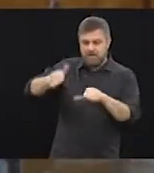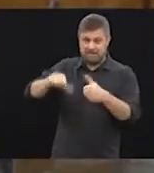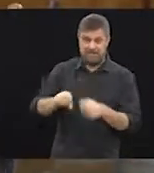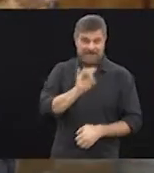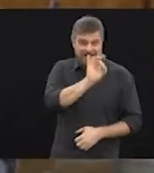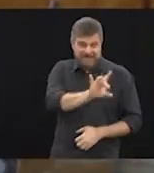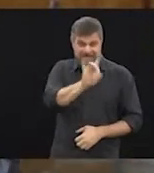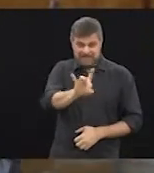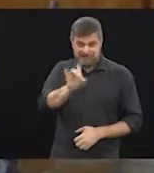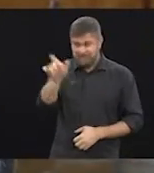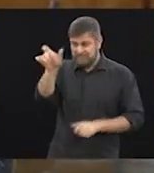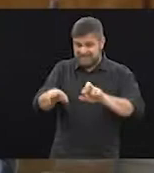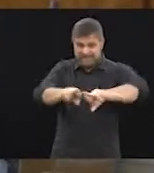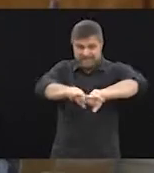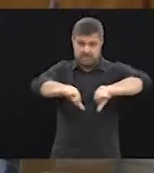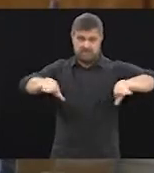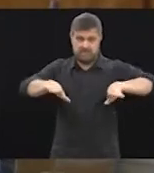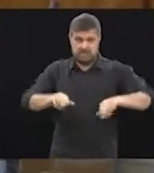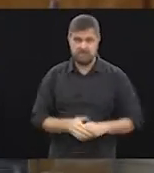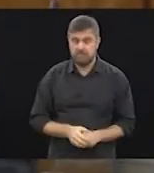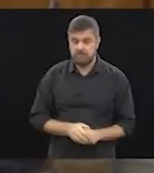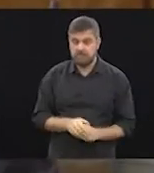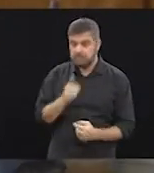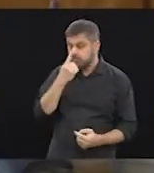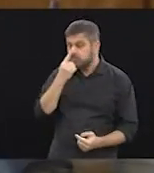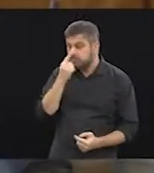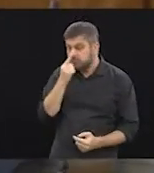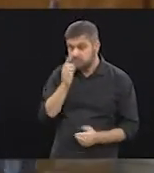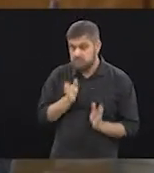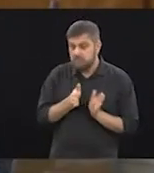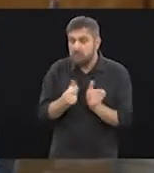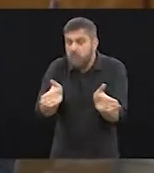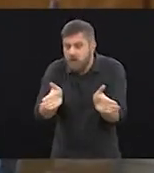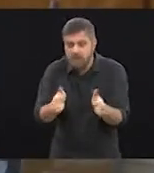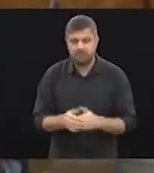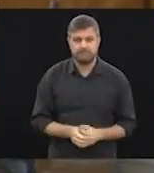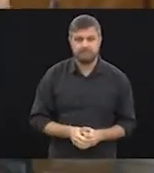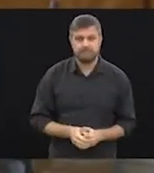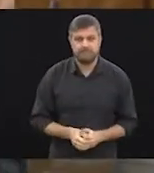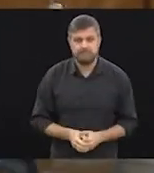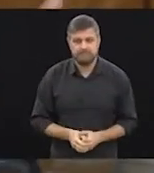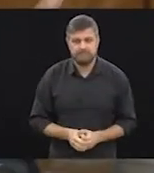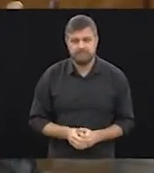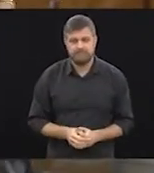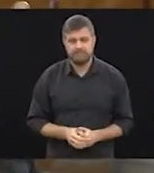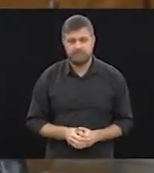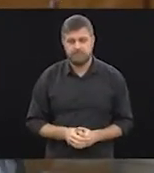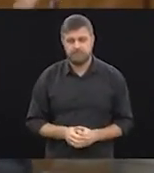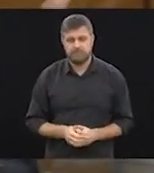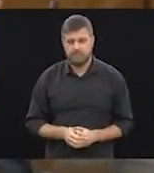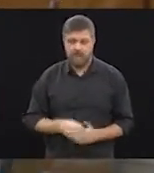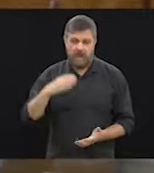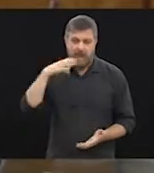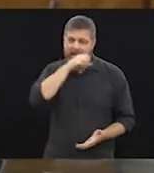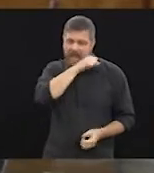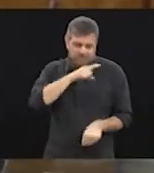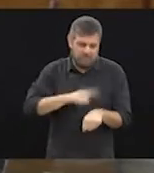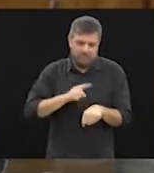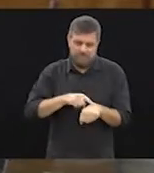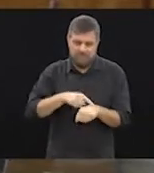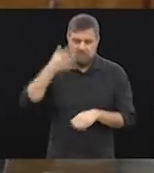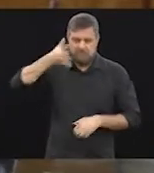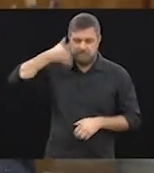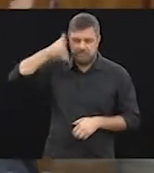paciente. Cada paciente é um paciente e qual o tratamento mais adequado para ele. Então, nesses poucos minutos que a